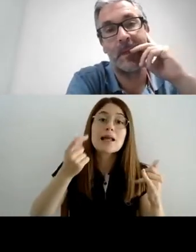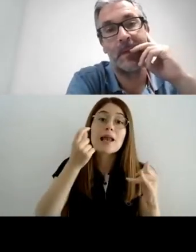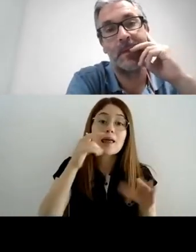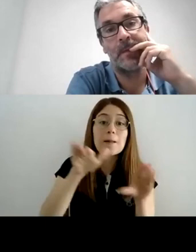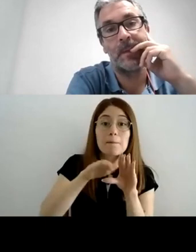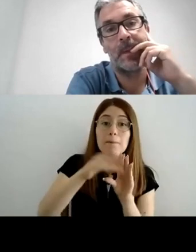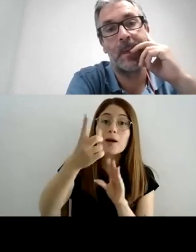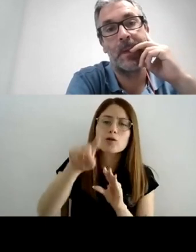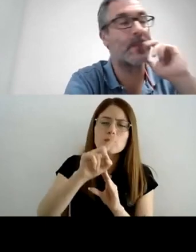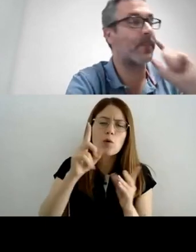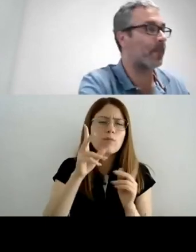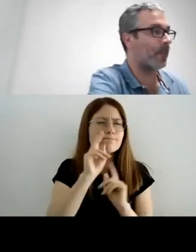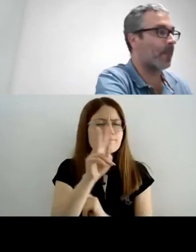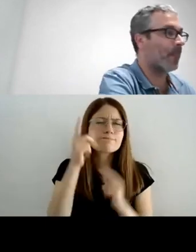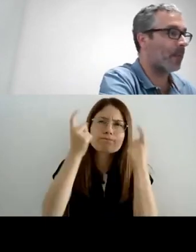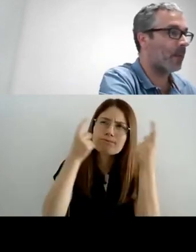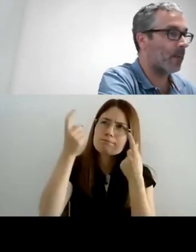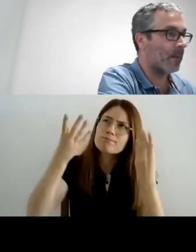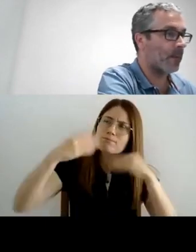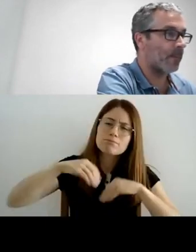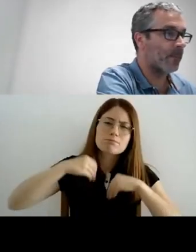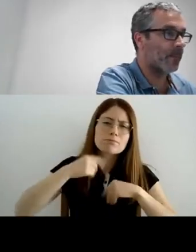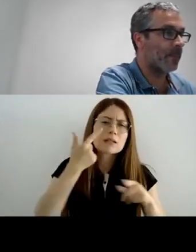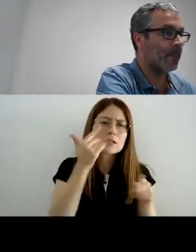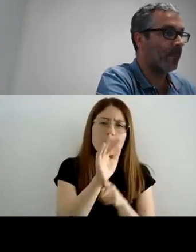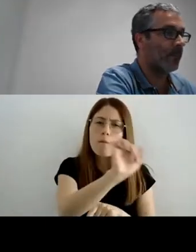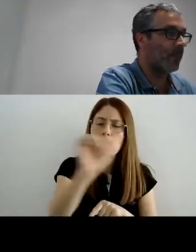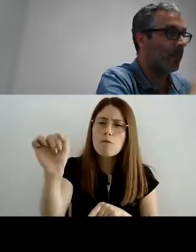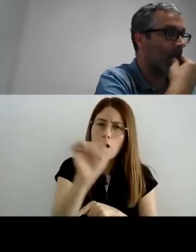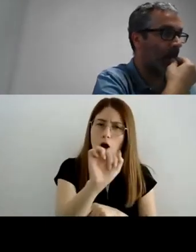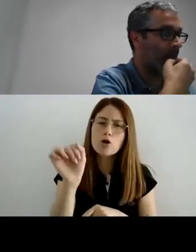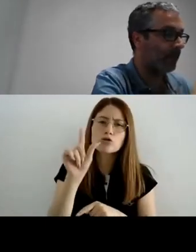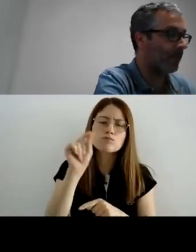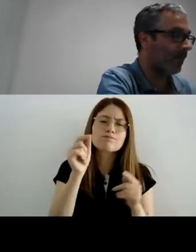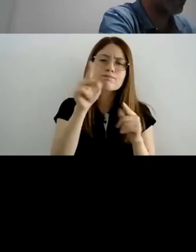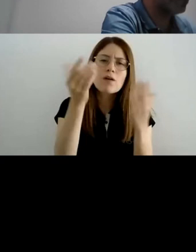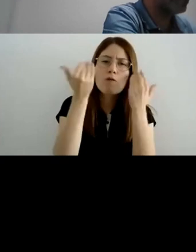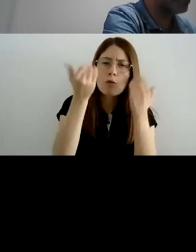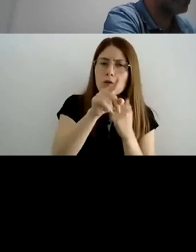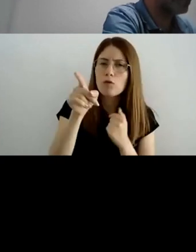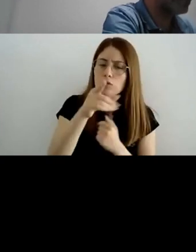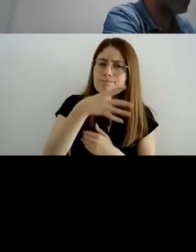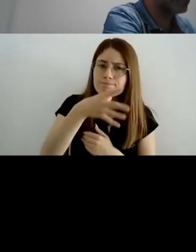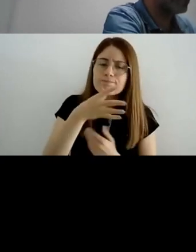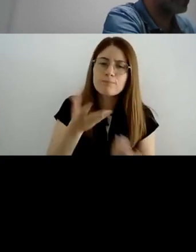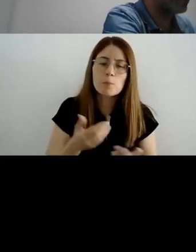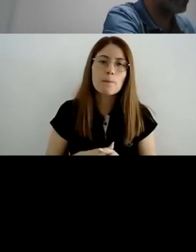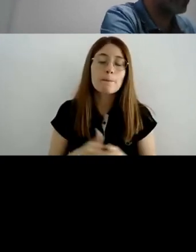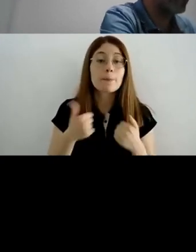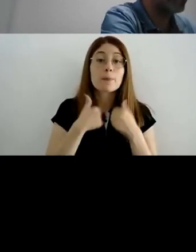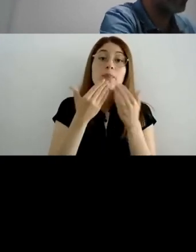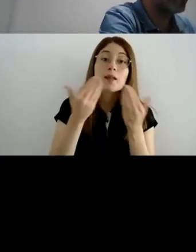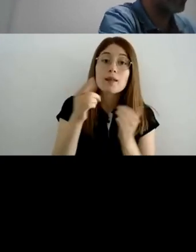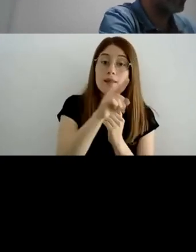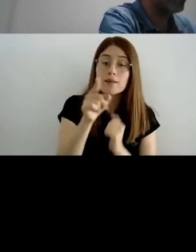ouvir, é assimilar um pouco destes vossos exemplos, daquilo que, das mensagens que aqui deixaram. E agradeço-vos